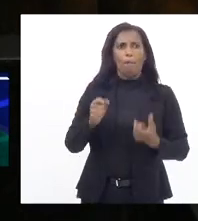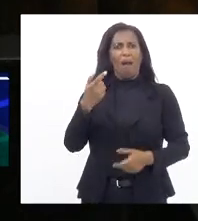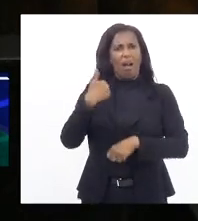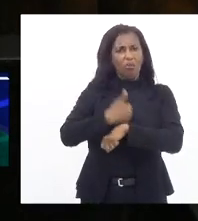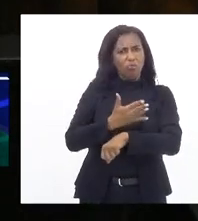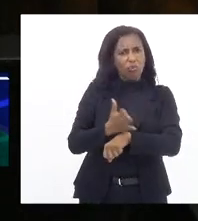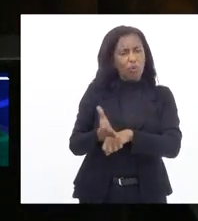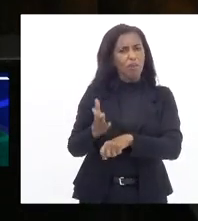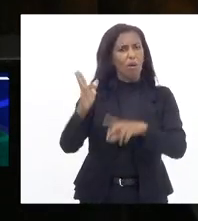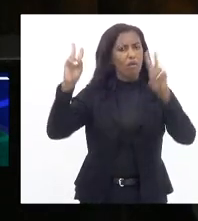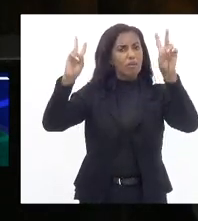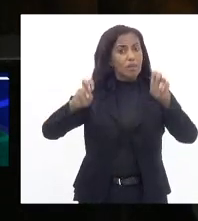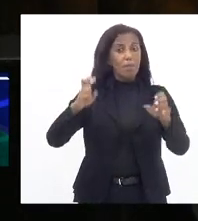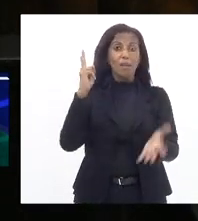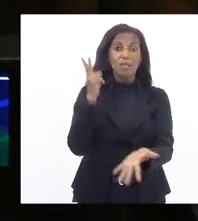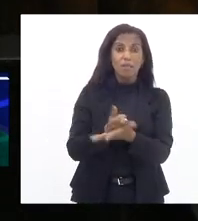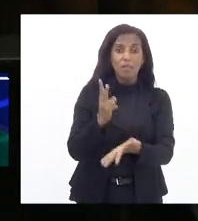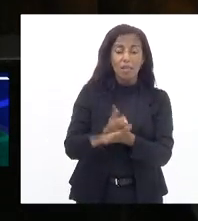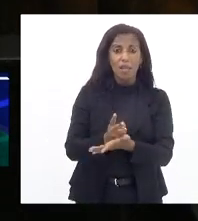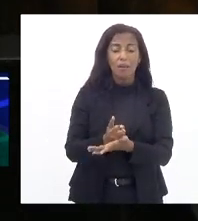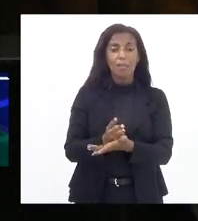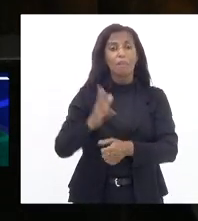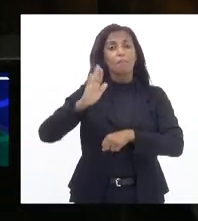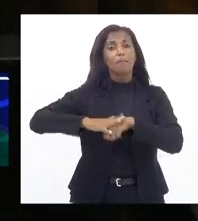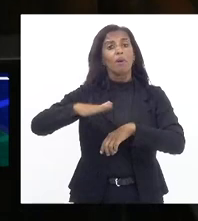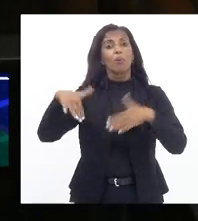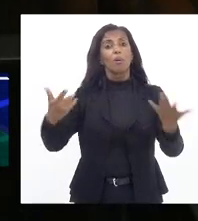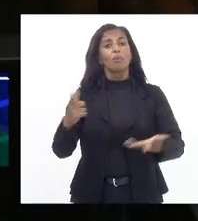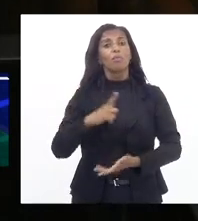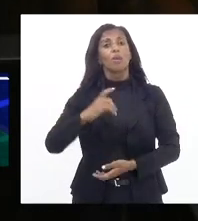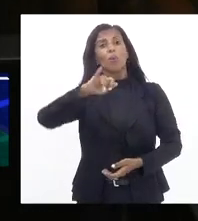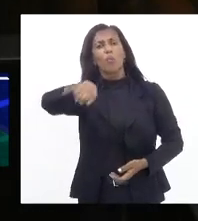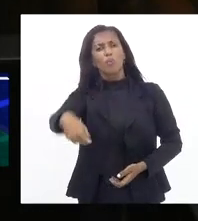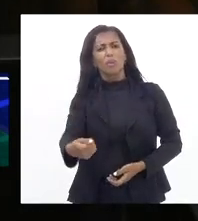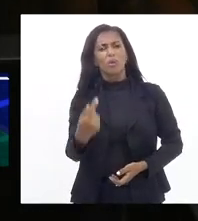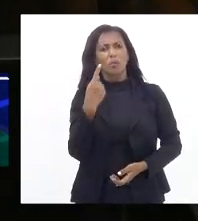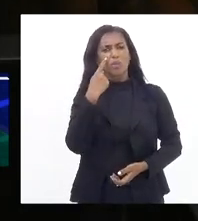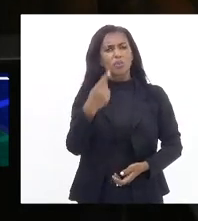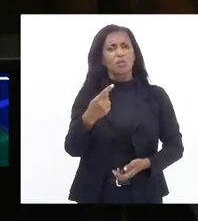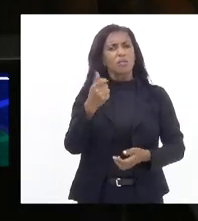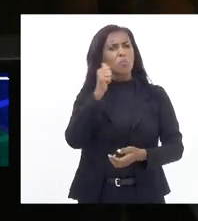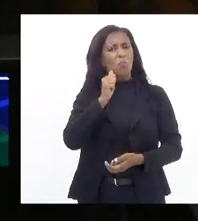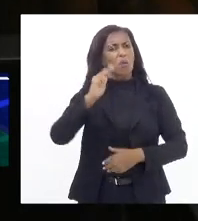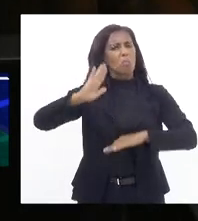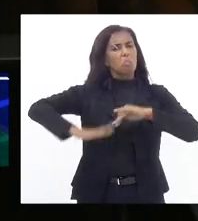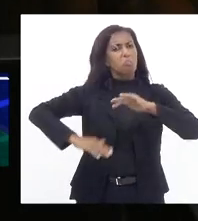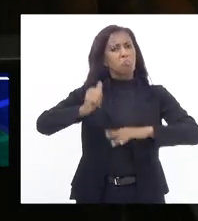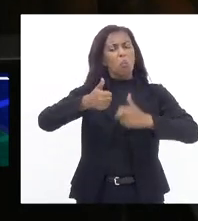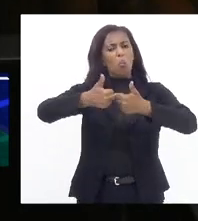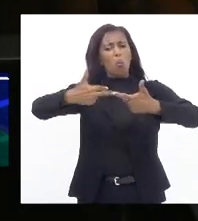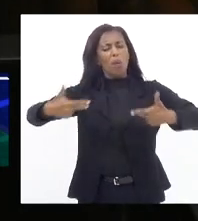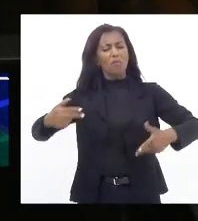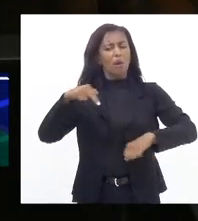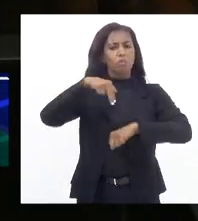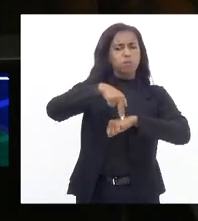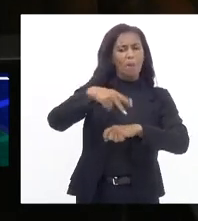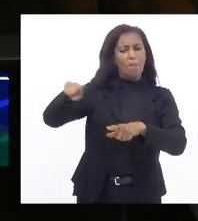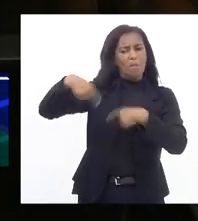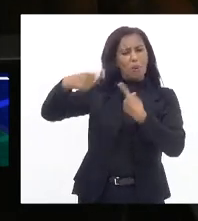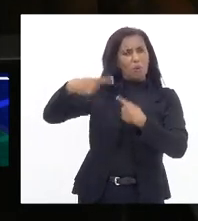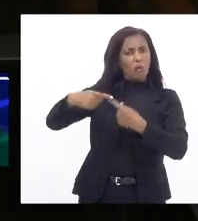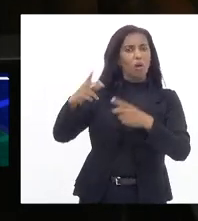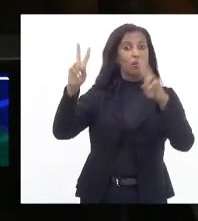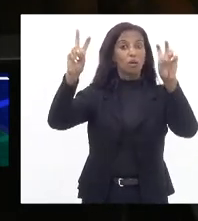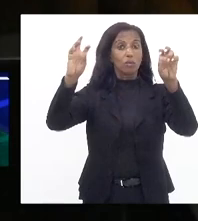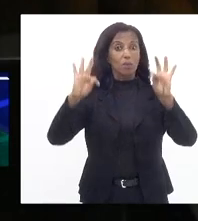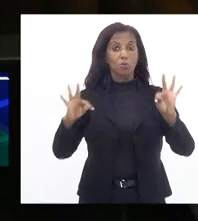é sempre. Mais ainda quando a gente tem a oportunidade de ter mulheres qualificadas nesta casa, trazendo esse debate e nos provocando, que isso é um tema